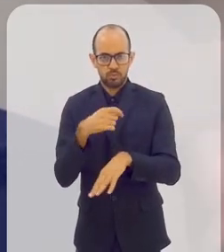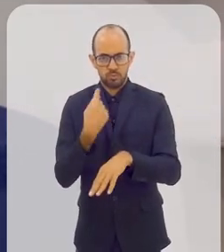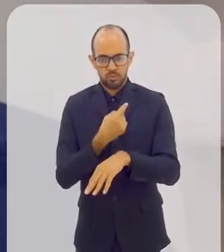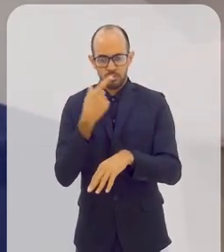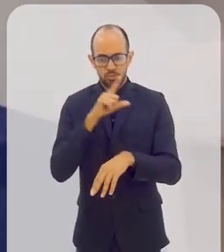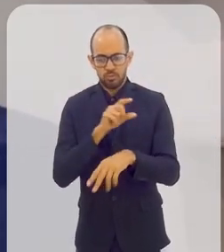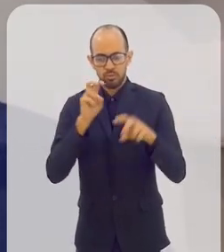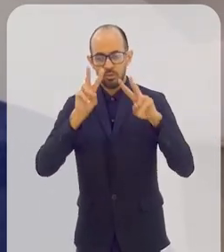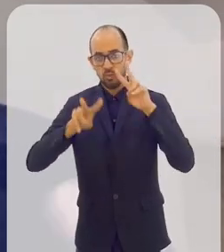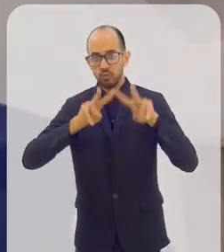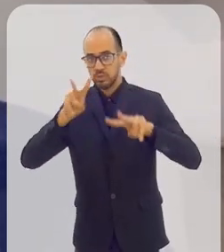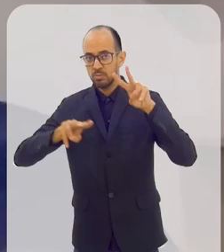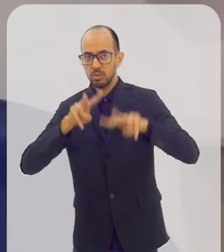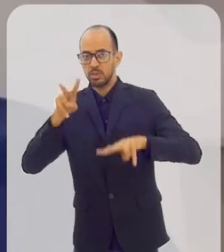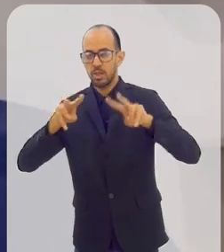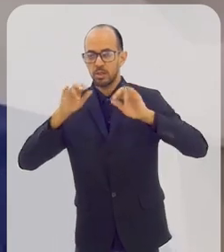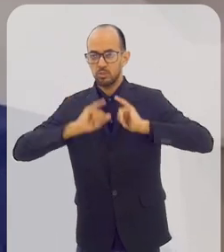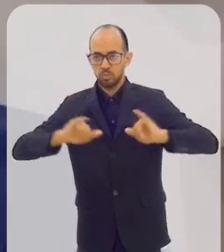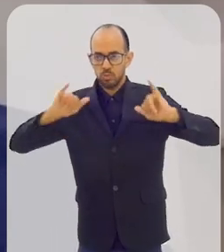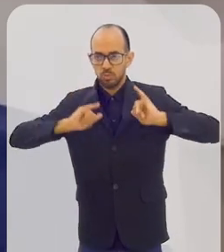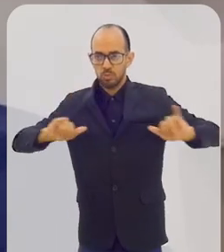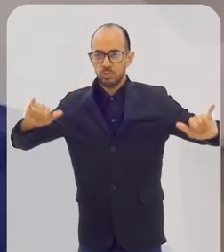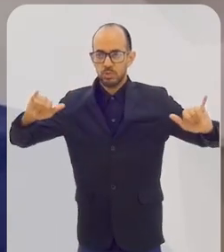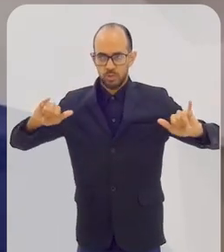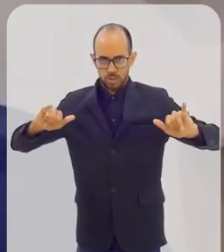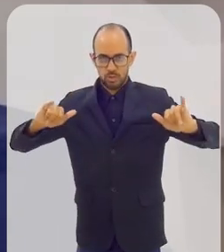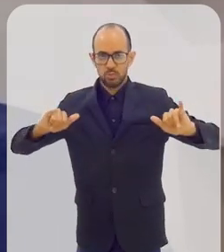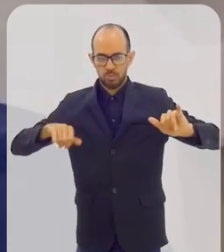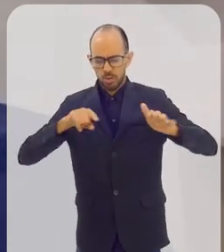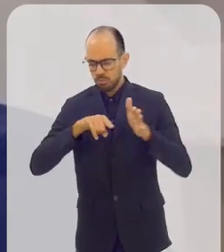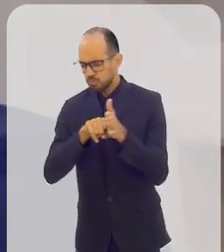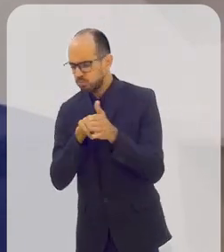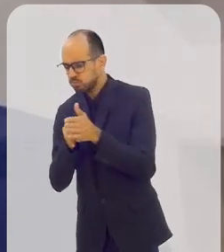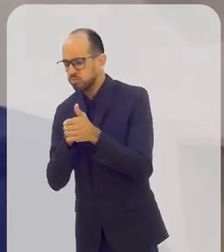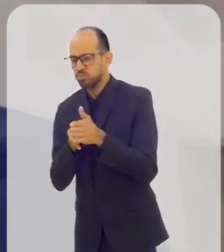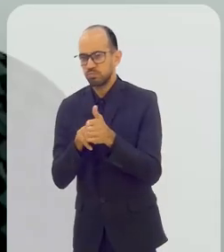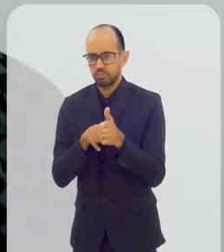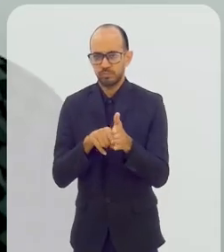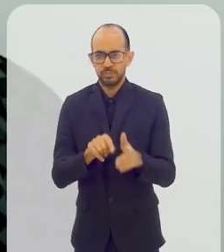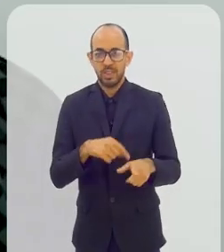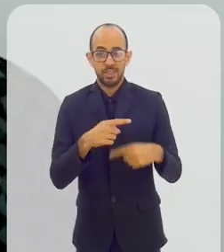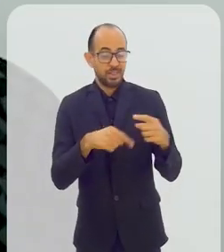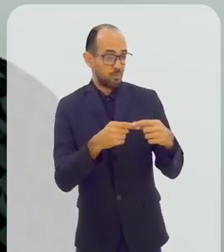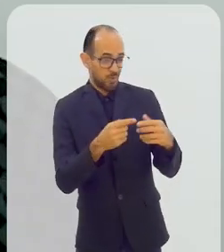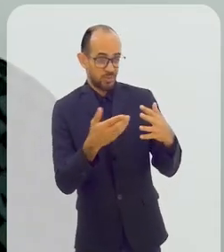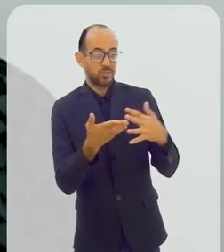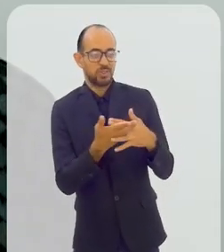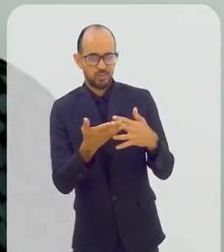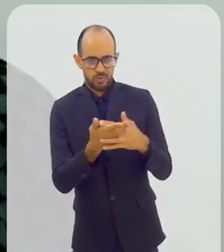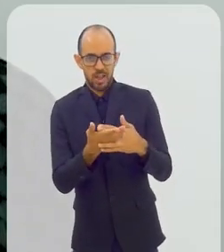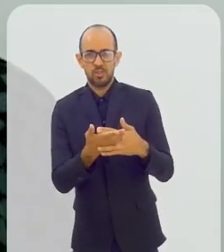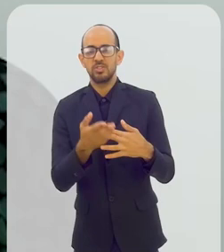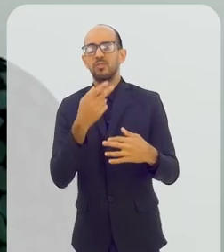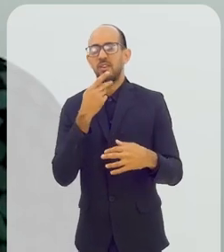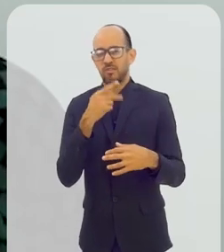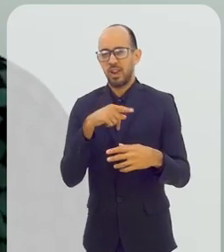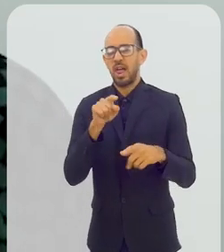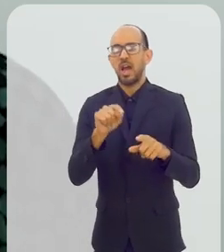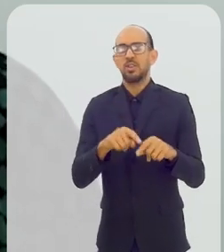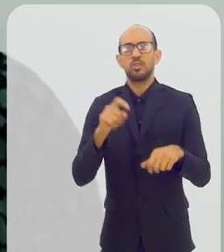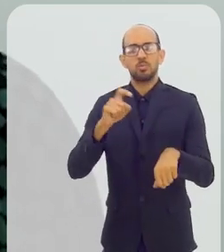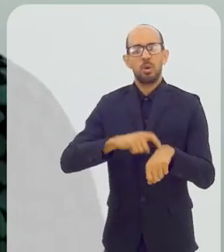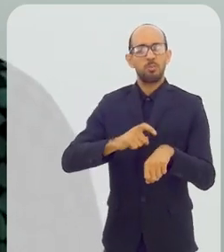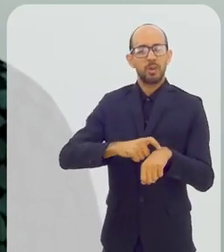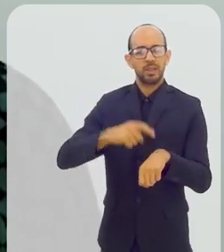dar visibilidade e a publicidade para mapear esse alcance. No próximo bloco, nós vamos falar sobre o momento em que a